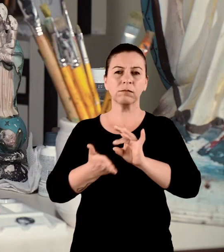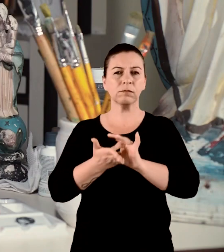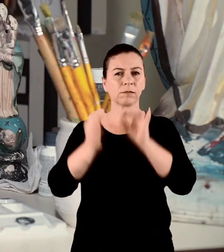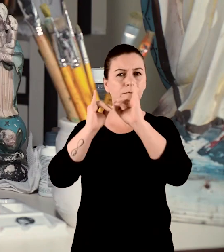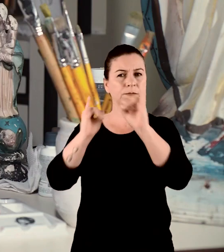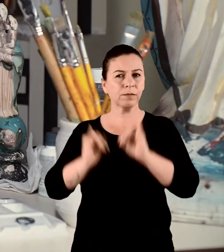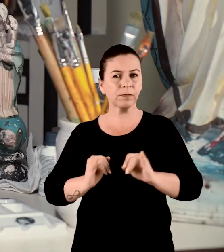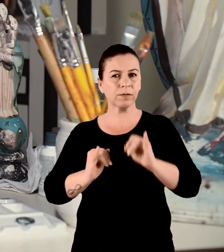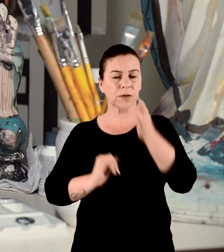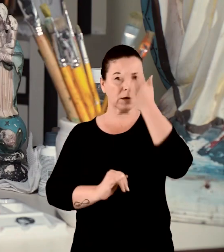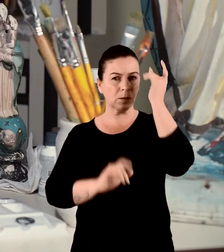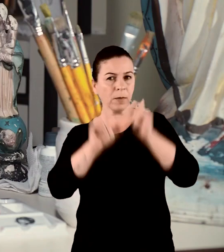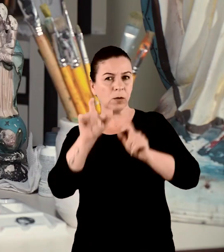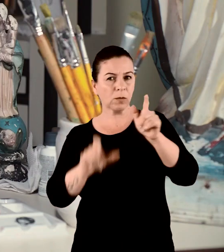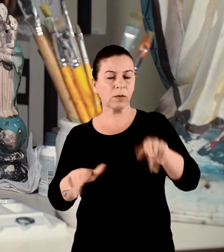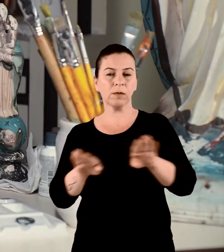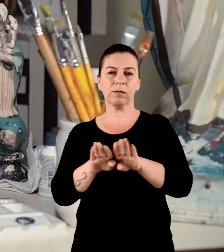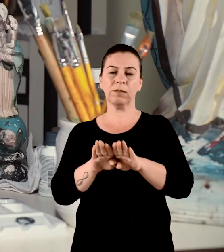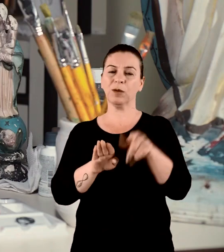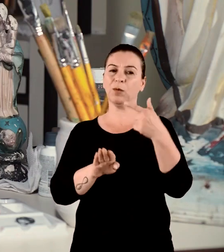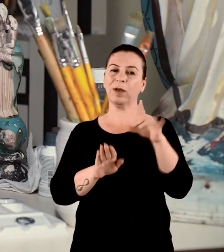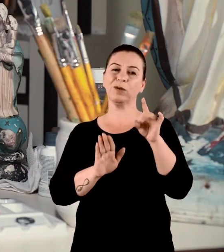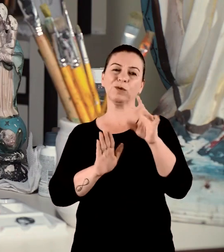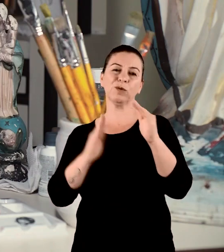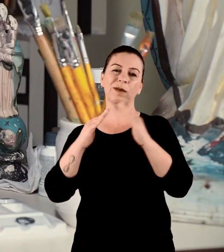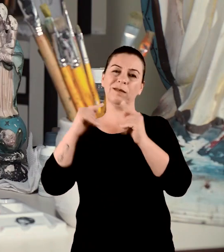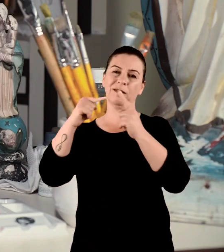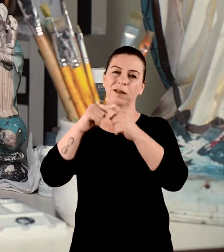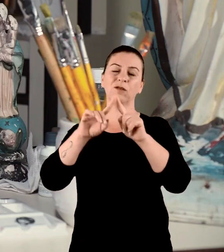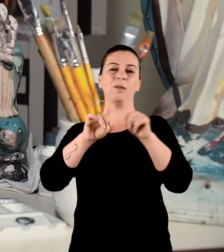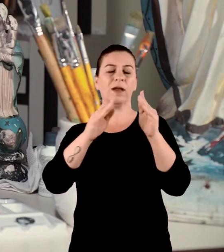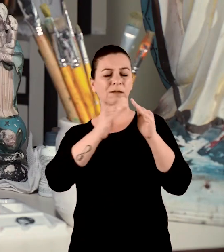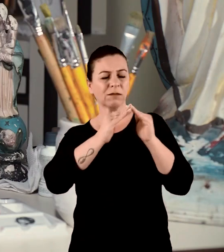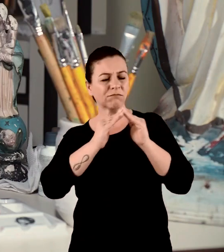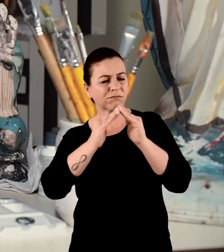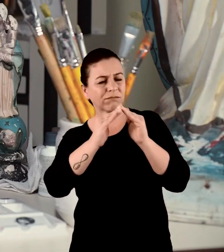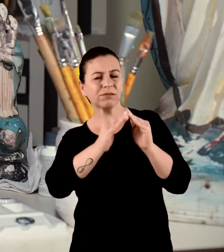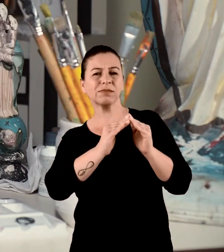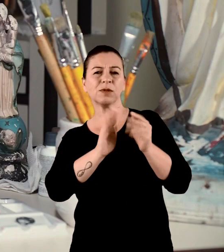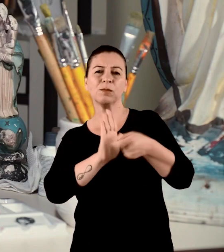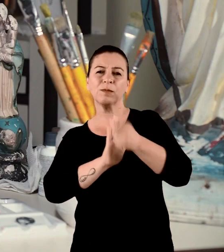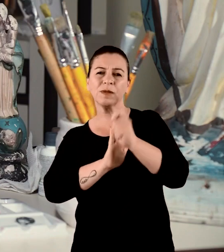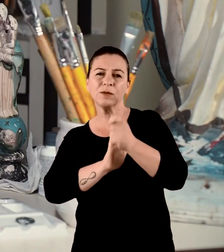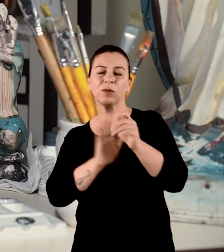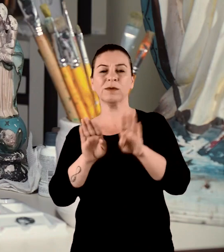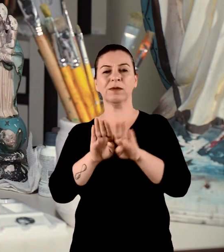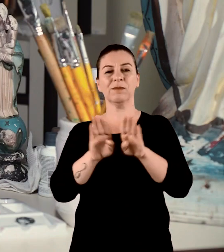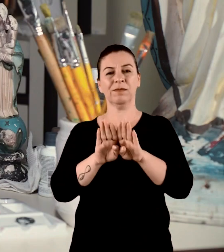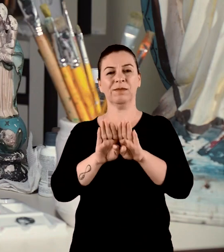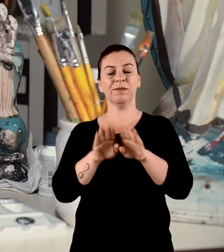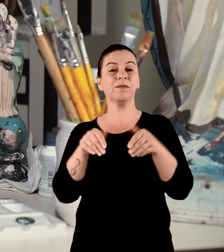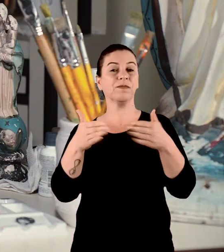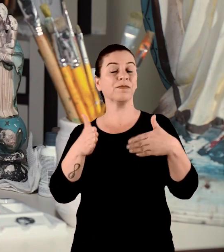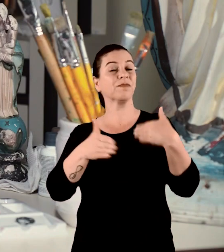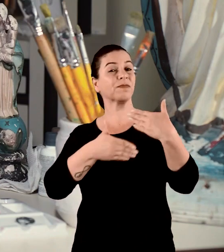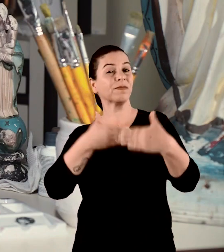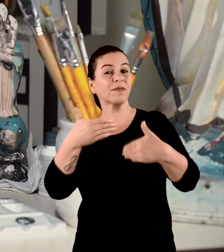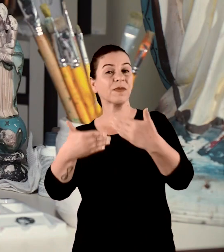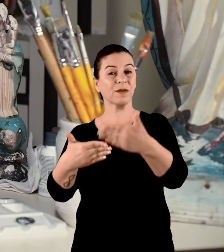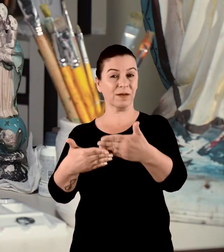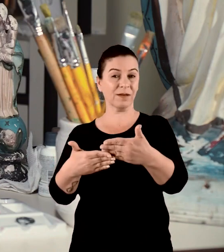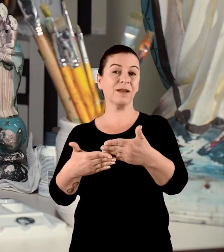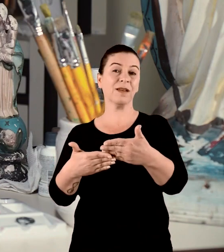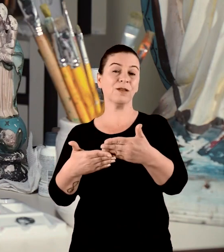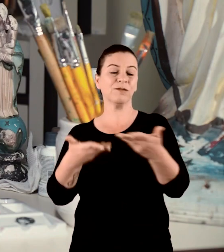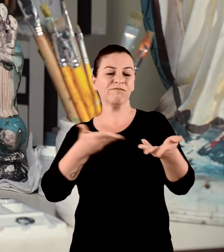aí eu restauro as peças das pessoas também, não só das capelinhas, das casinhas dos pescadores também. Então é um